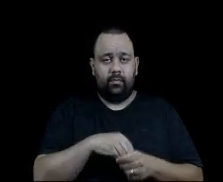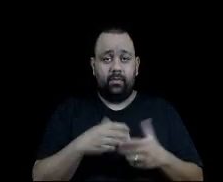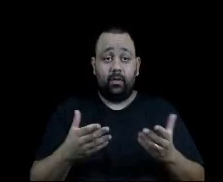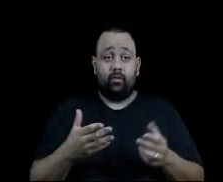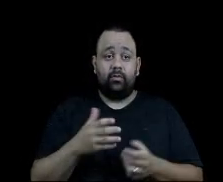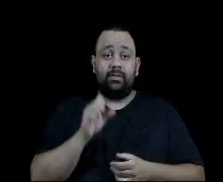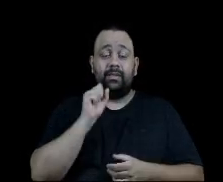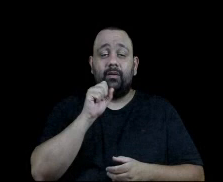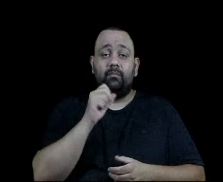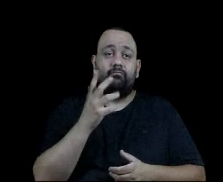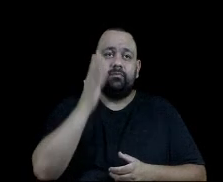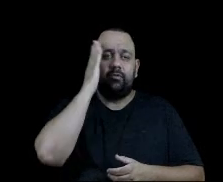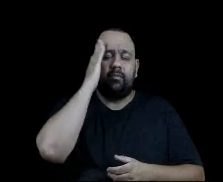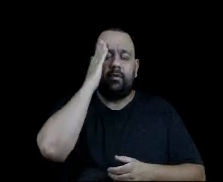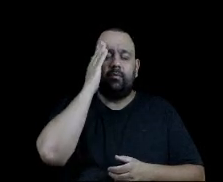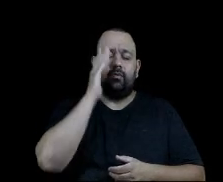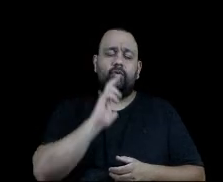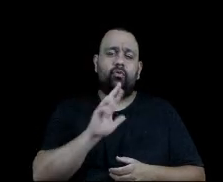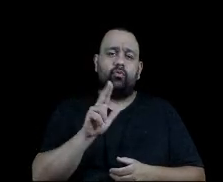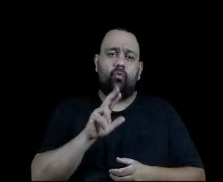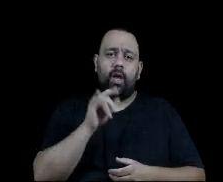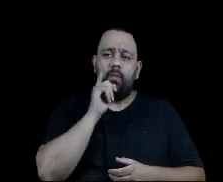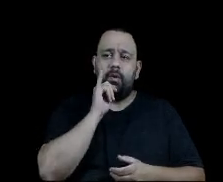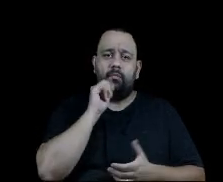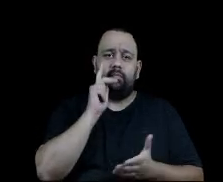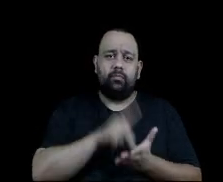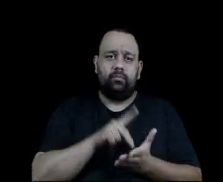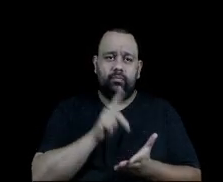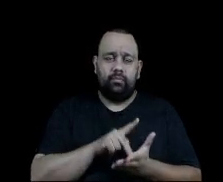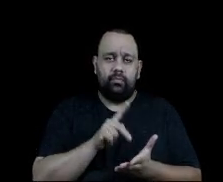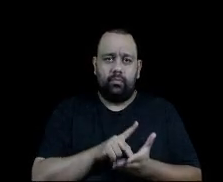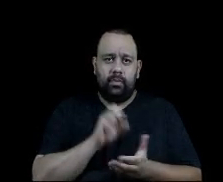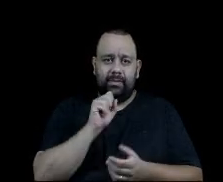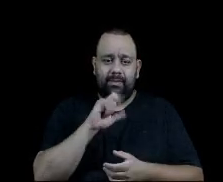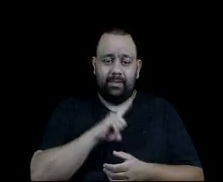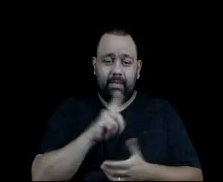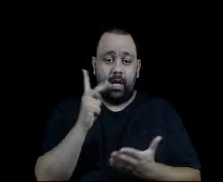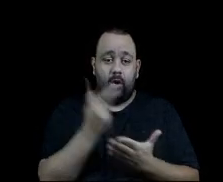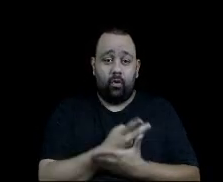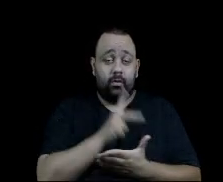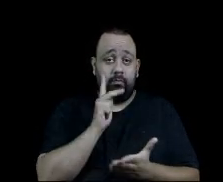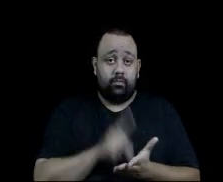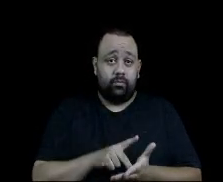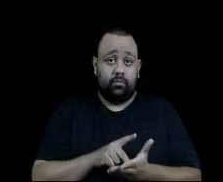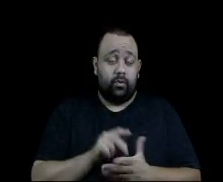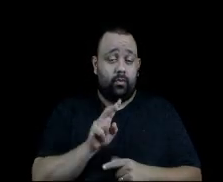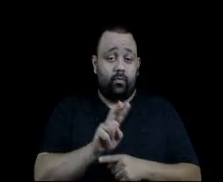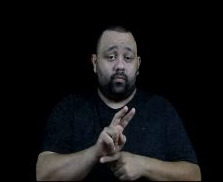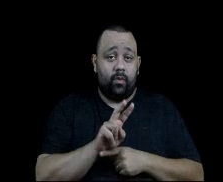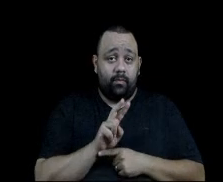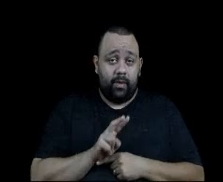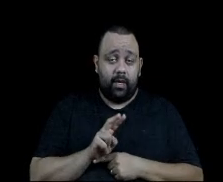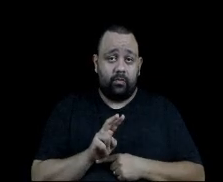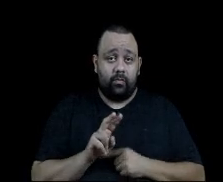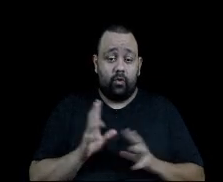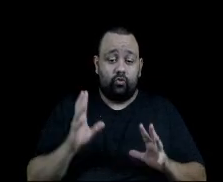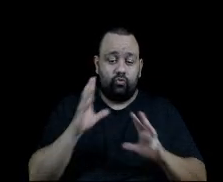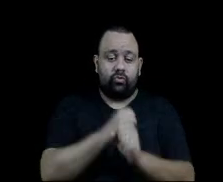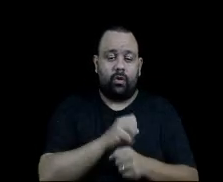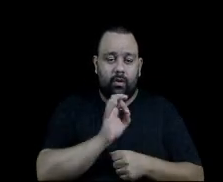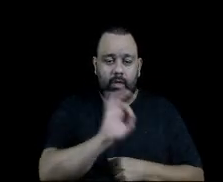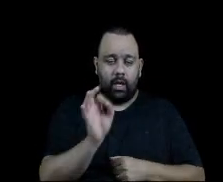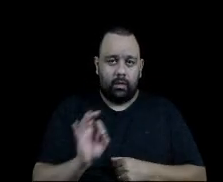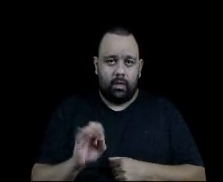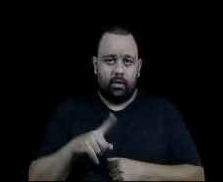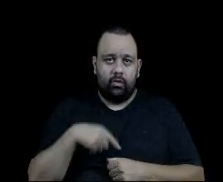a despesa. Mas como não chegou a realmente ocorrer esse